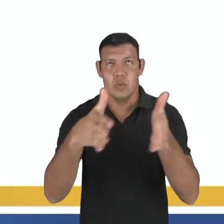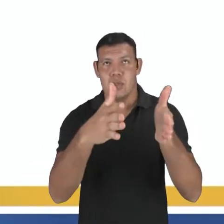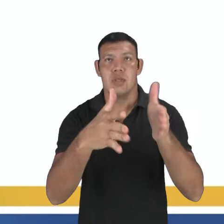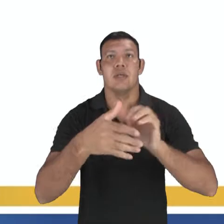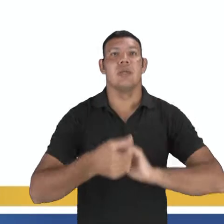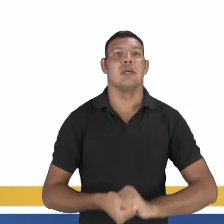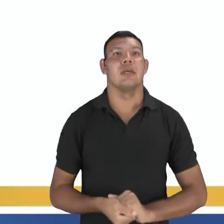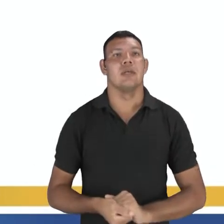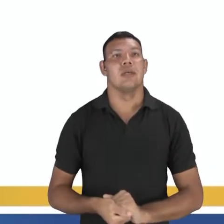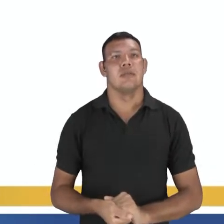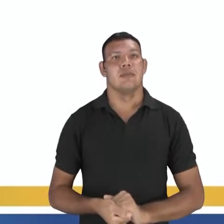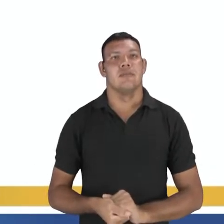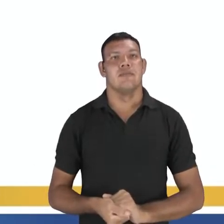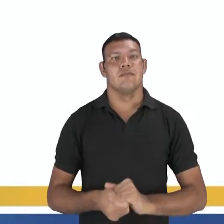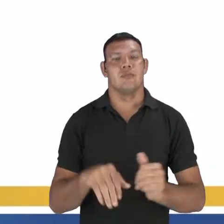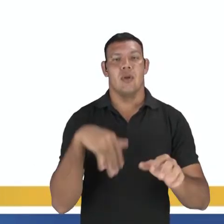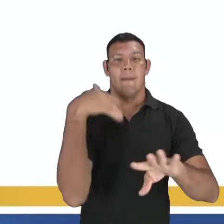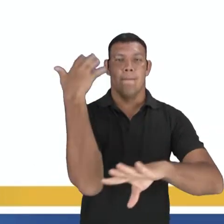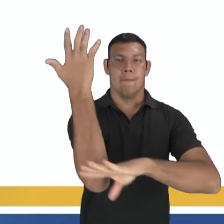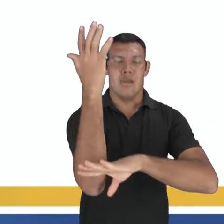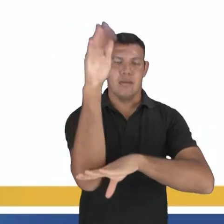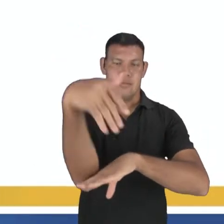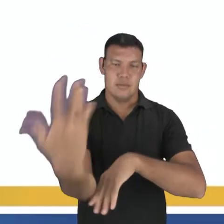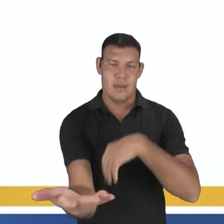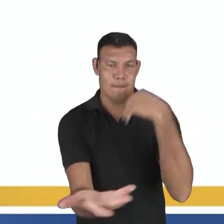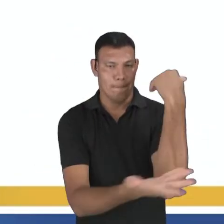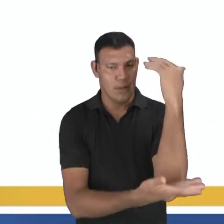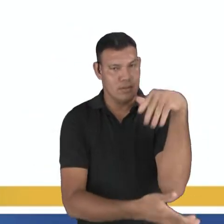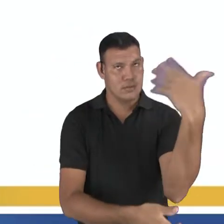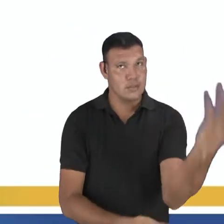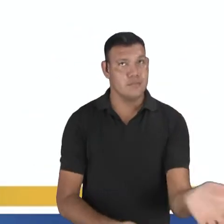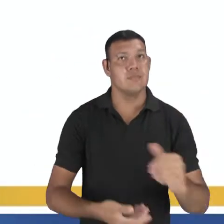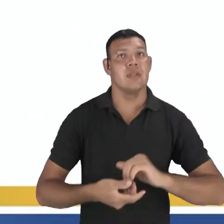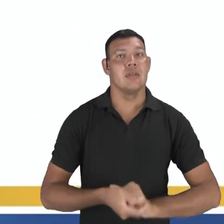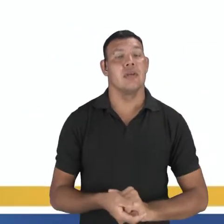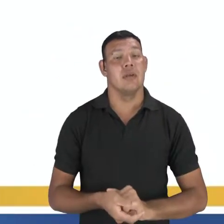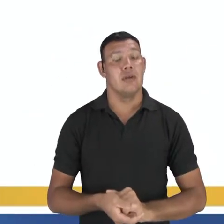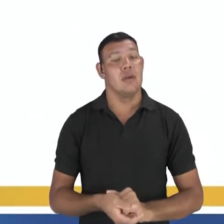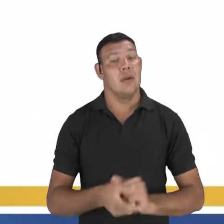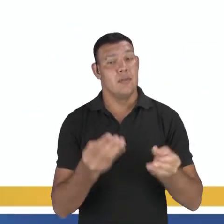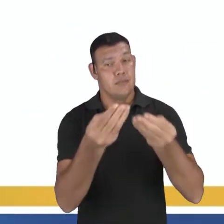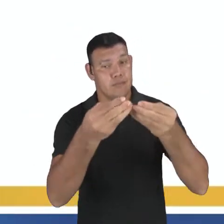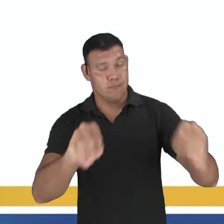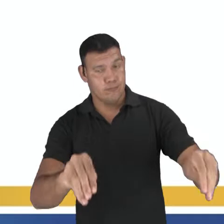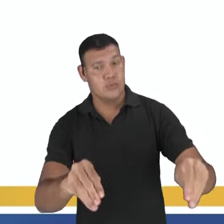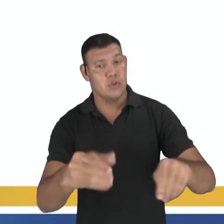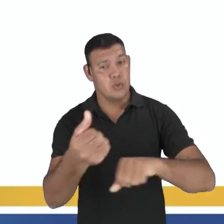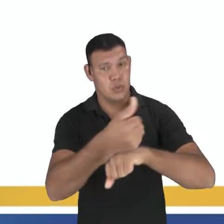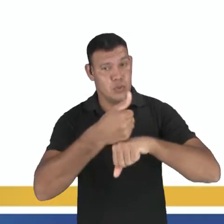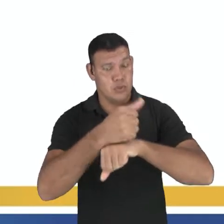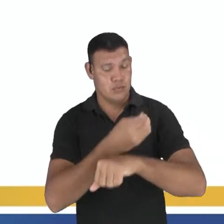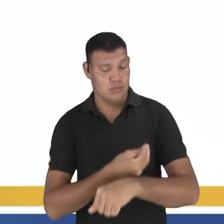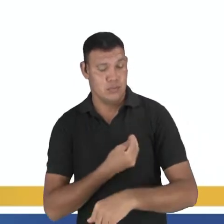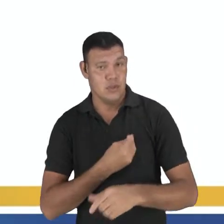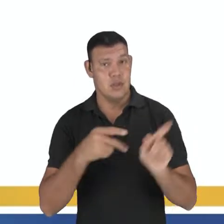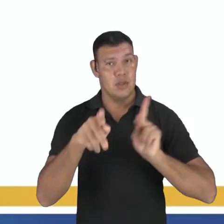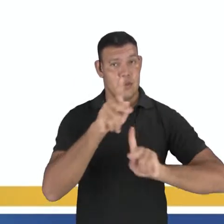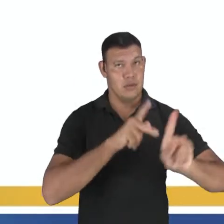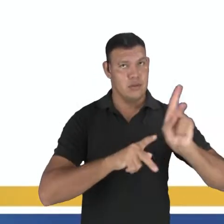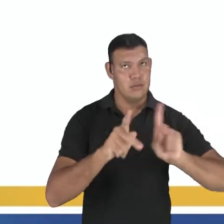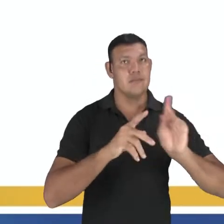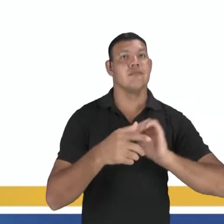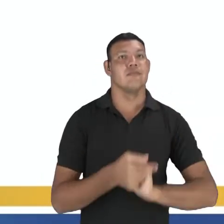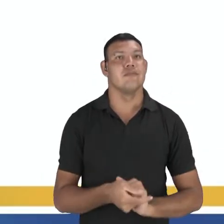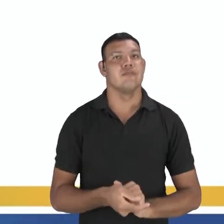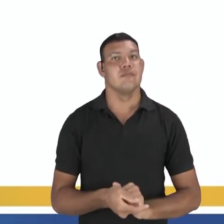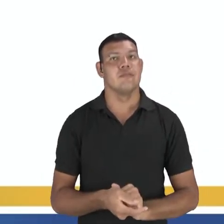da atmosfera. Todos esses problemas afetam diretamente a qualidade de vida da população. De acordo com o Instituto Brasileiro